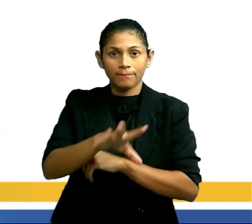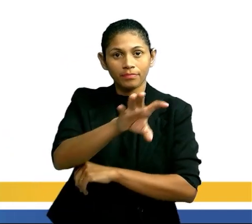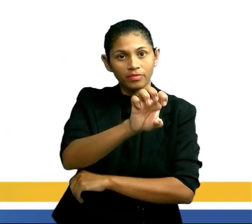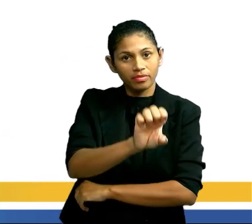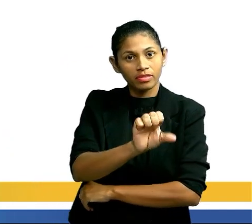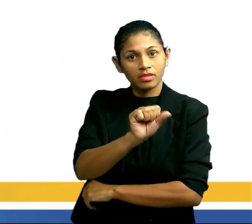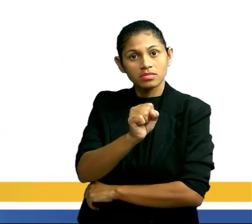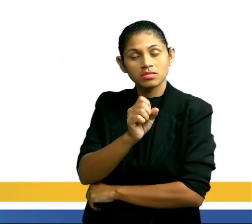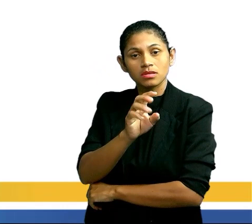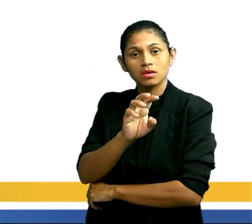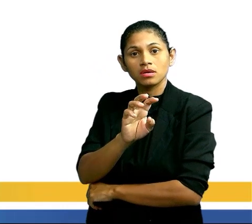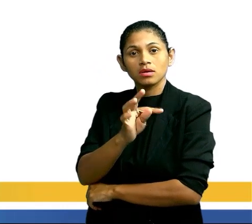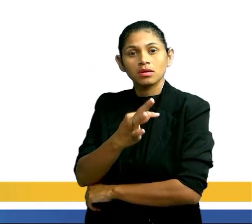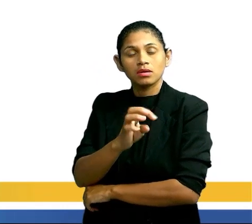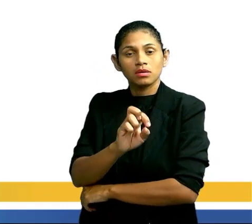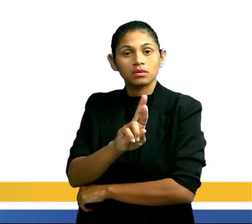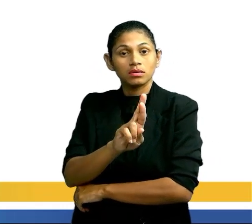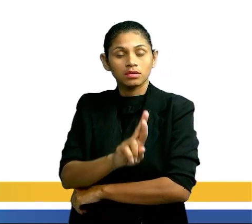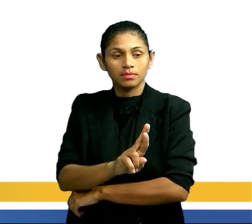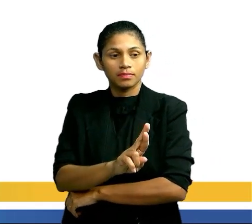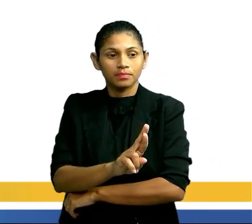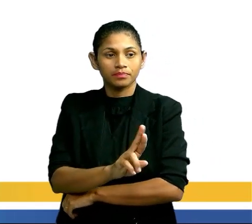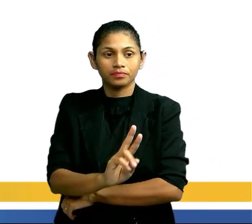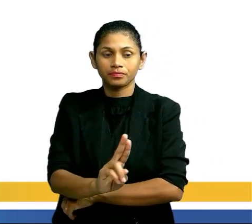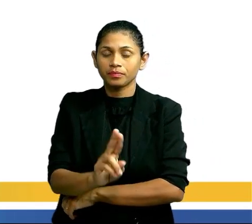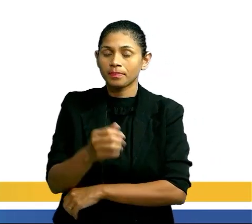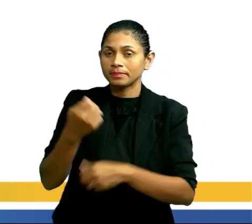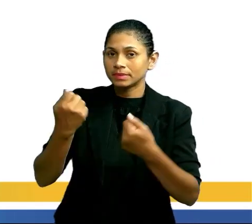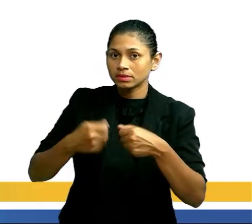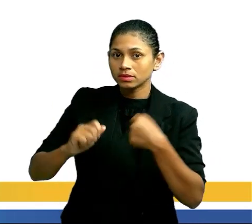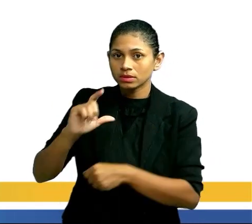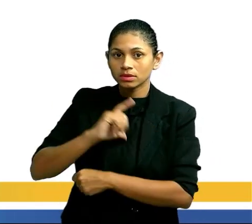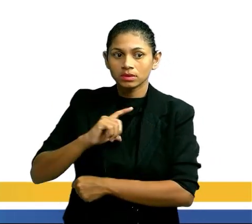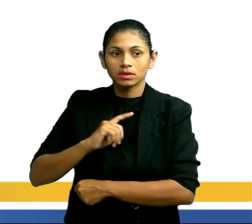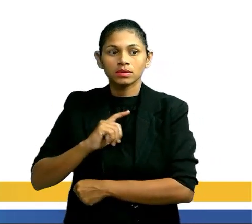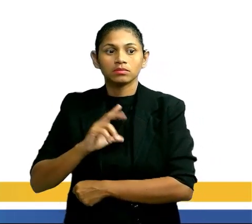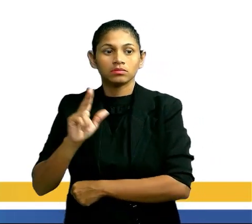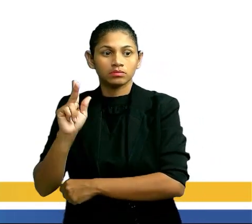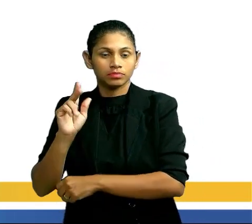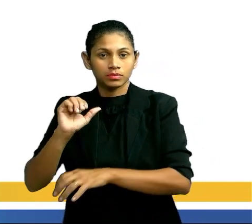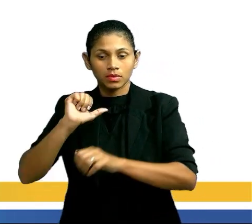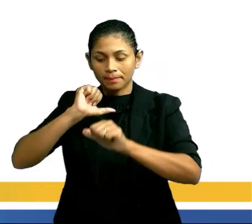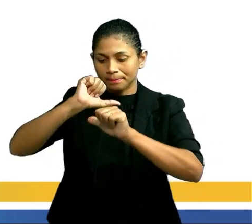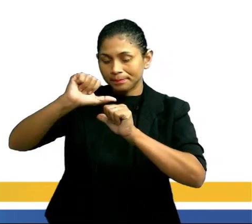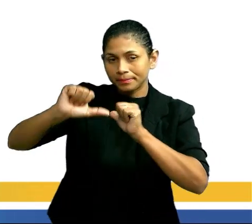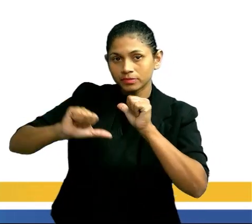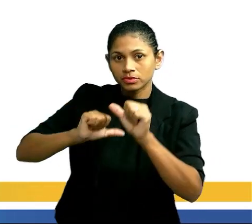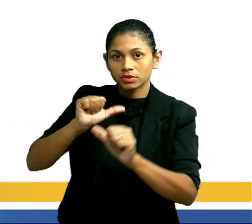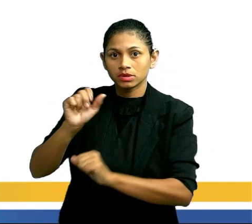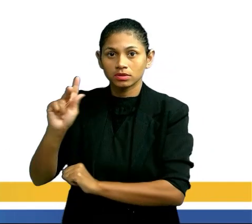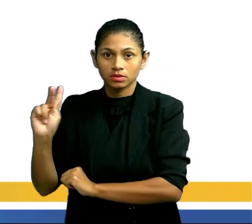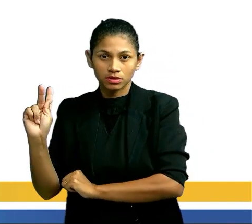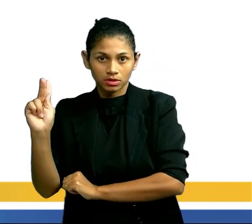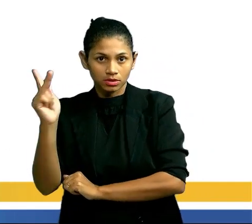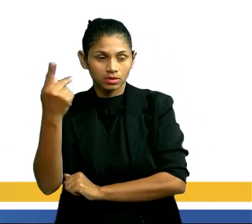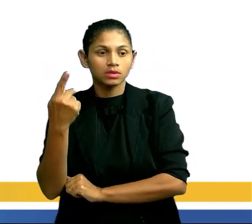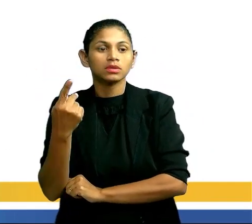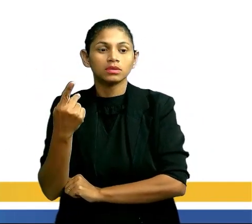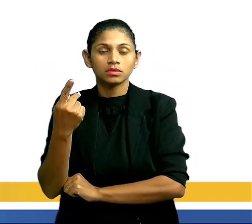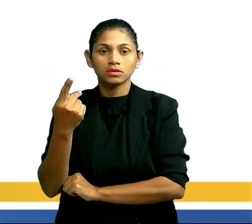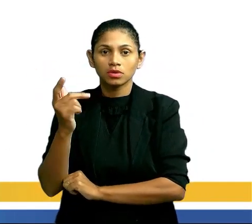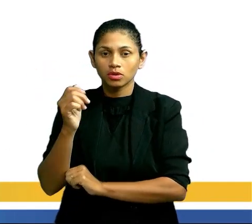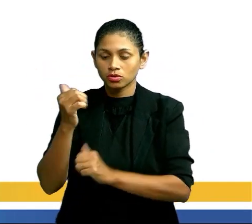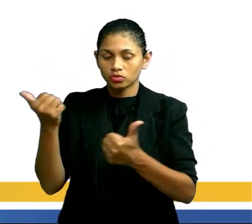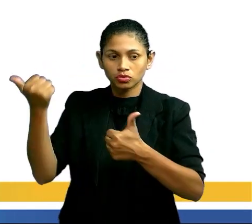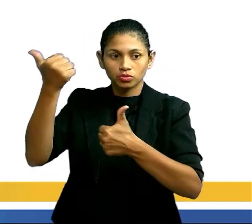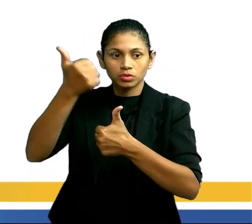função éster. No éster, pessoal, nós precisamos ter ali agora a troca de um hidrogênio por um oxigênio.